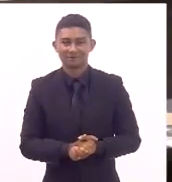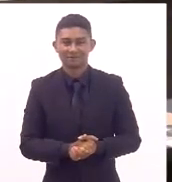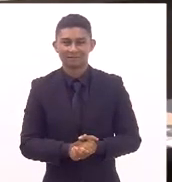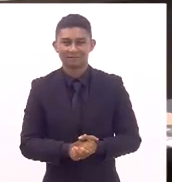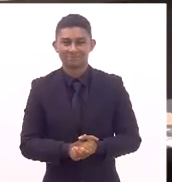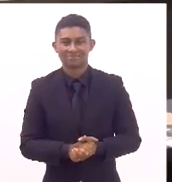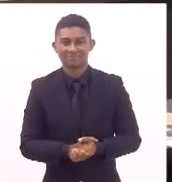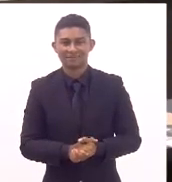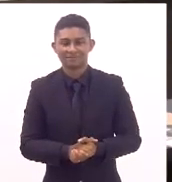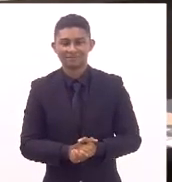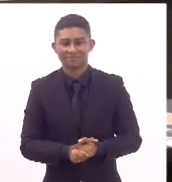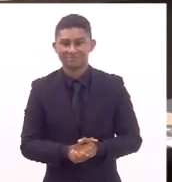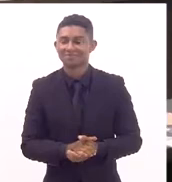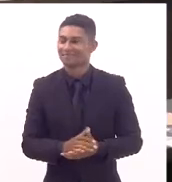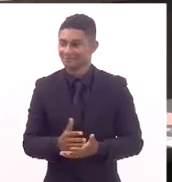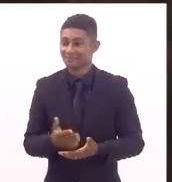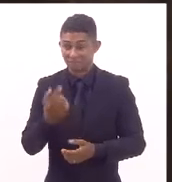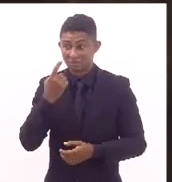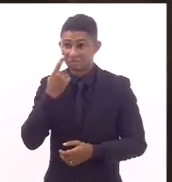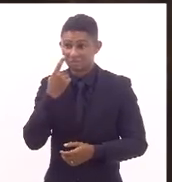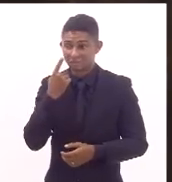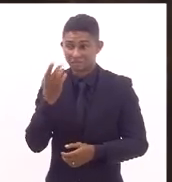E aí viu